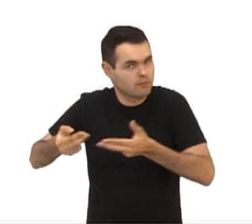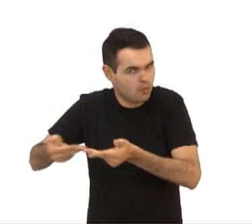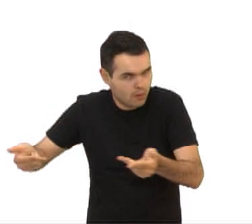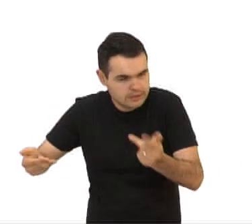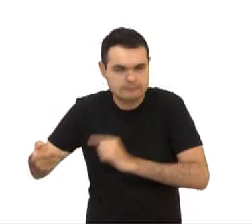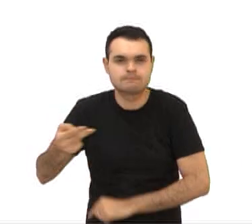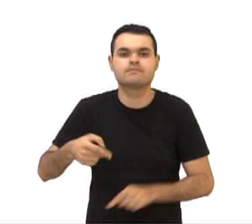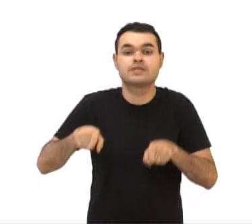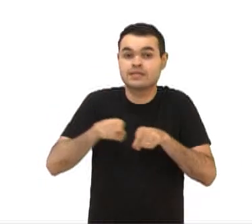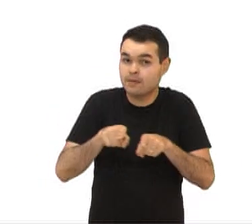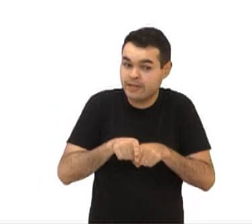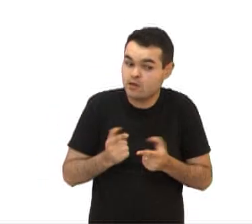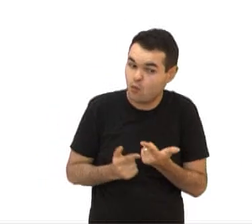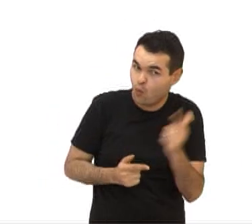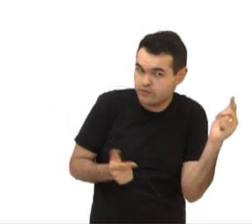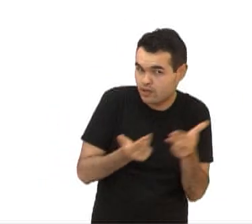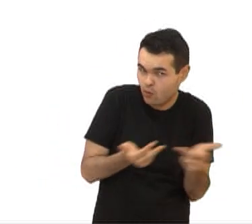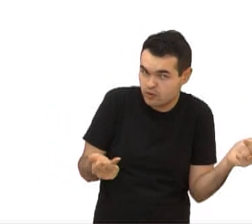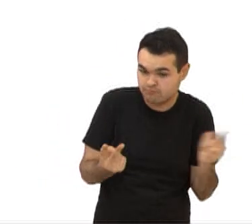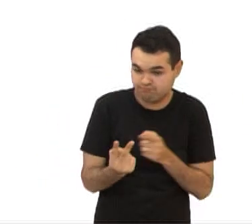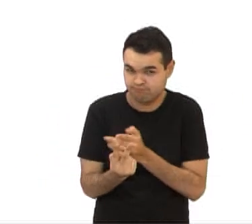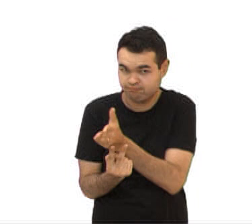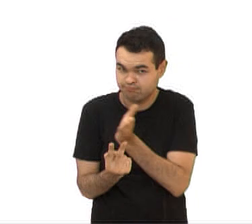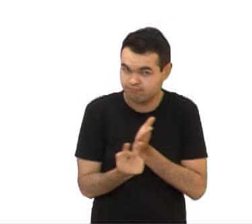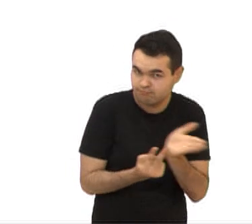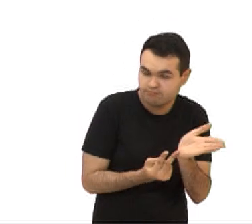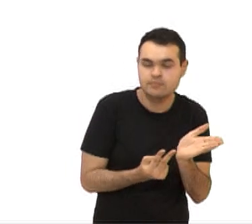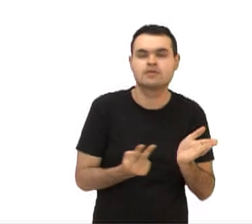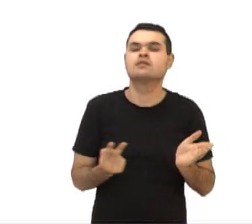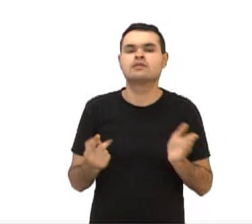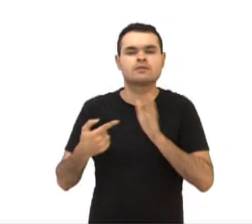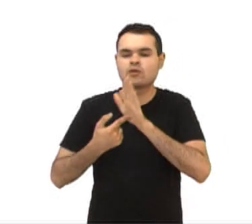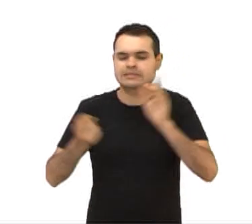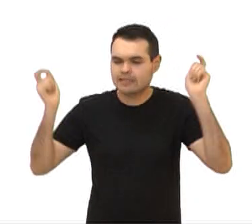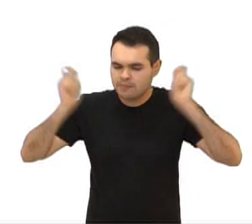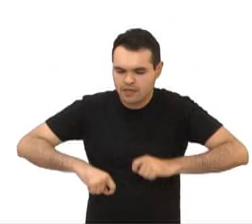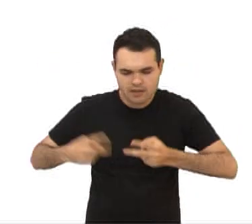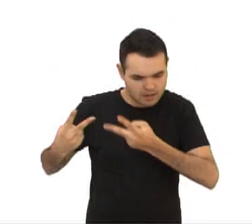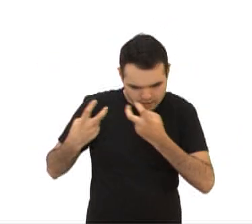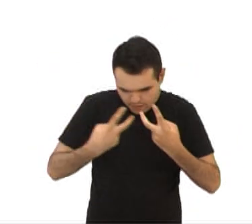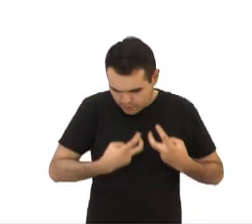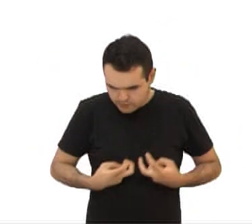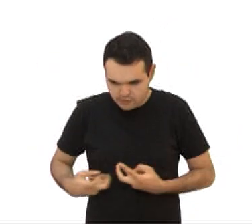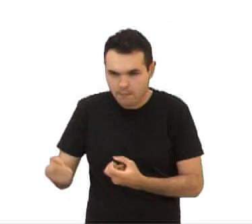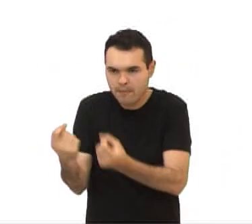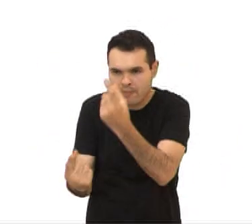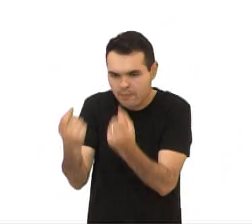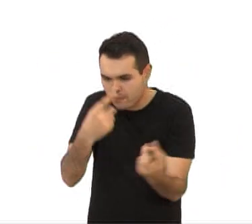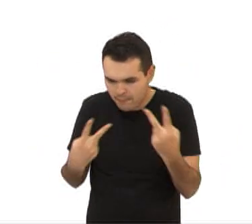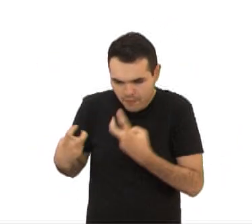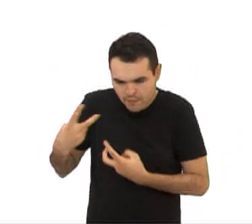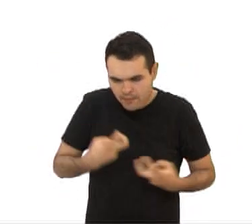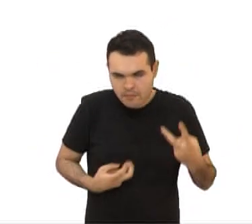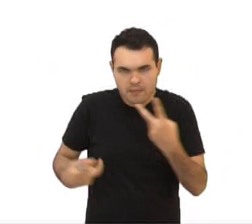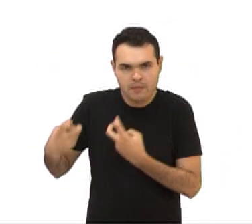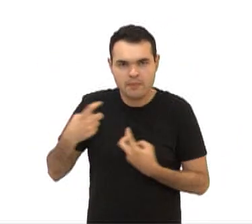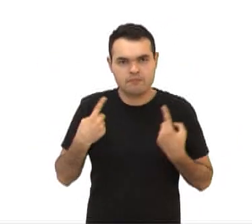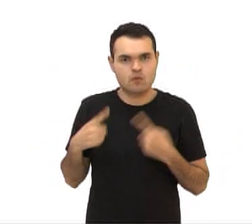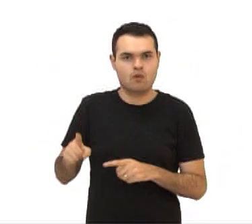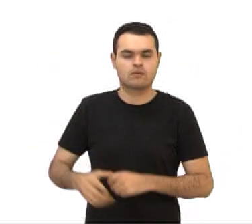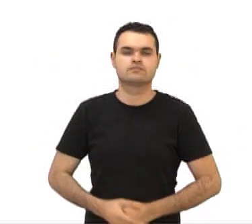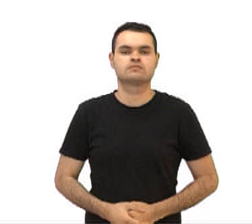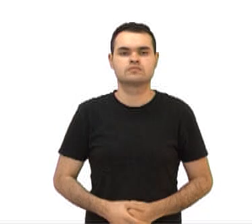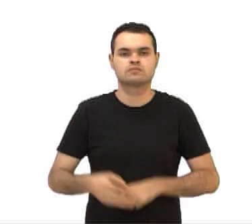coisa. E outra coisa aqui também, que apresentam a capacidade de reconhecer agentes infecciosos. Então,